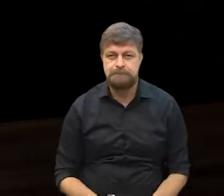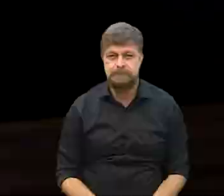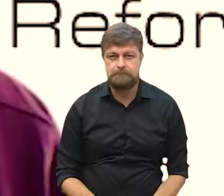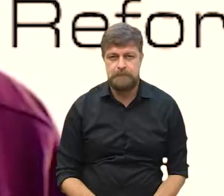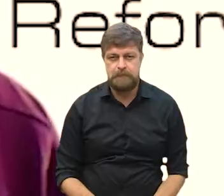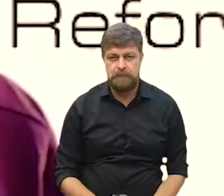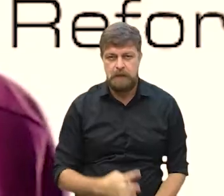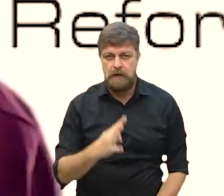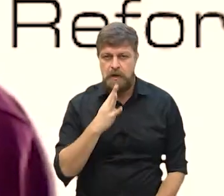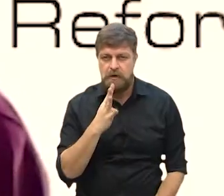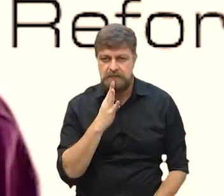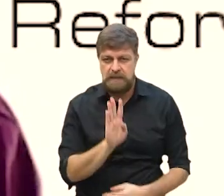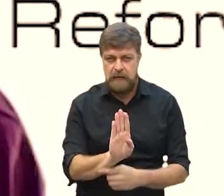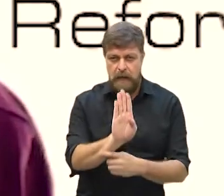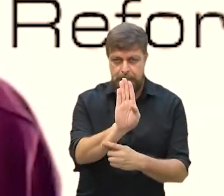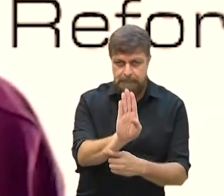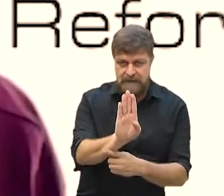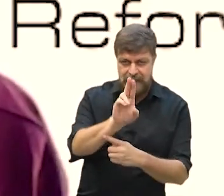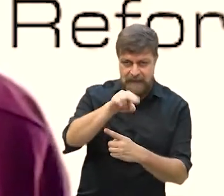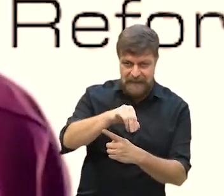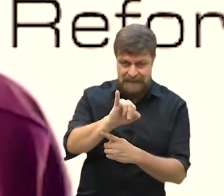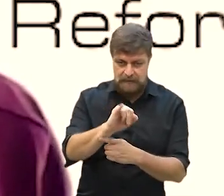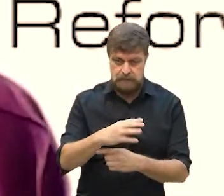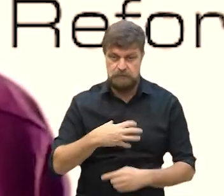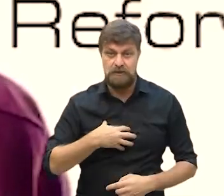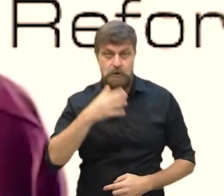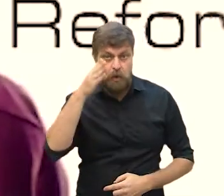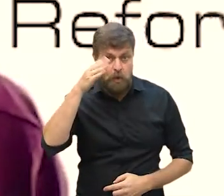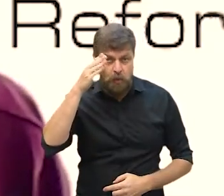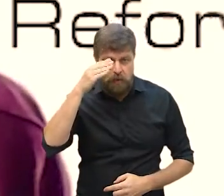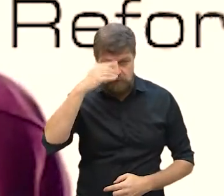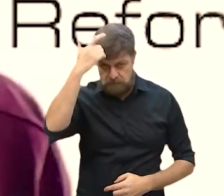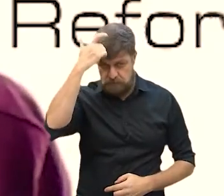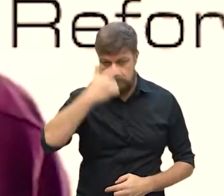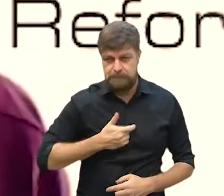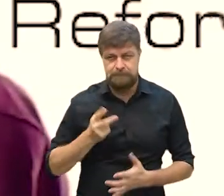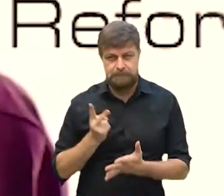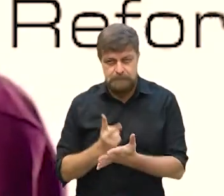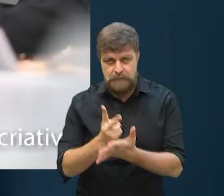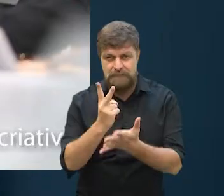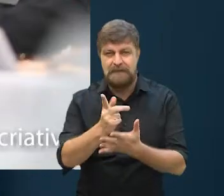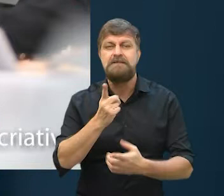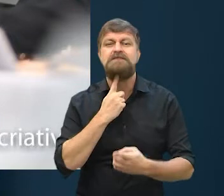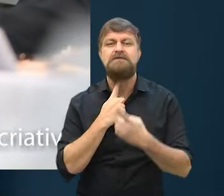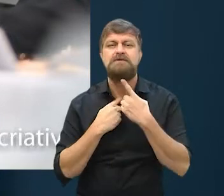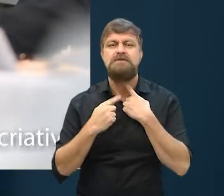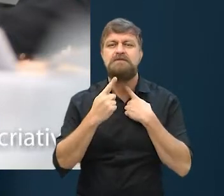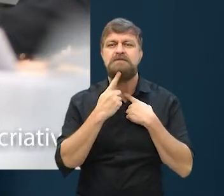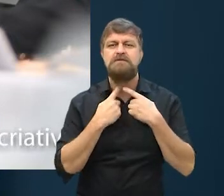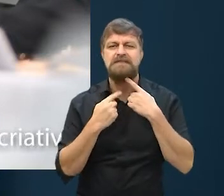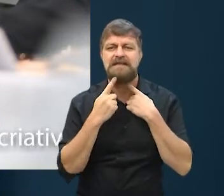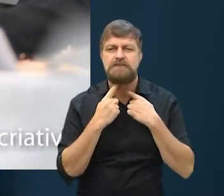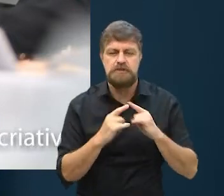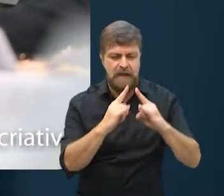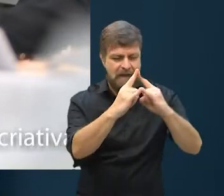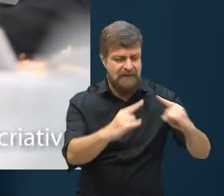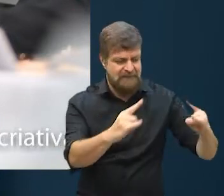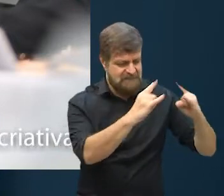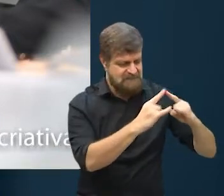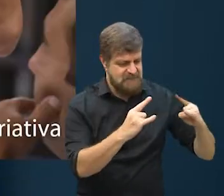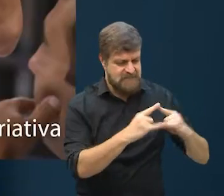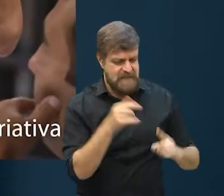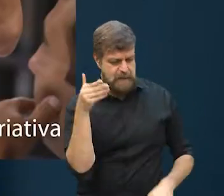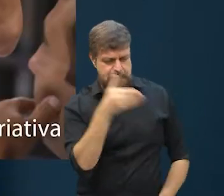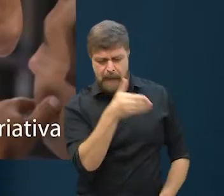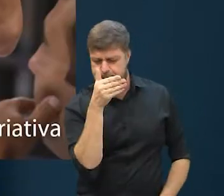agora. Eu conheci o BNI de uma maneira curiosa, porque eu sempre tive muita vontade de conhecer feiras, outros,